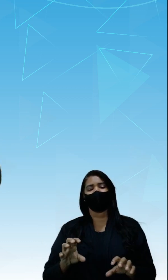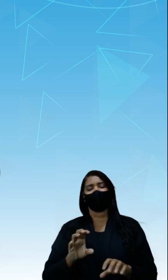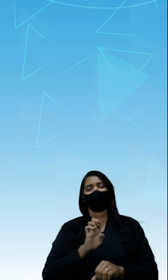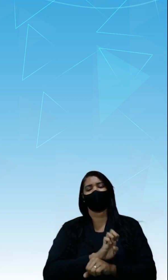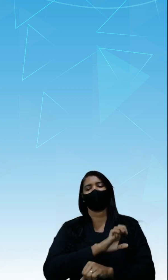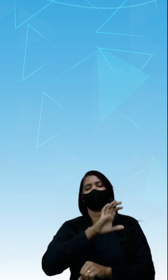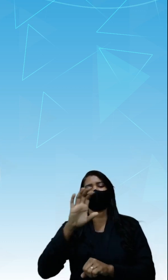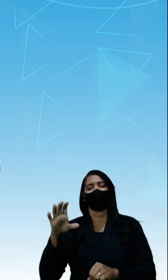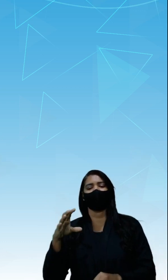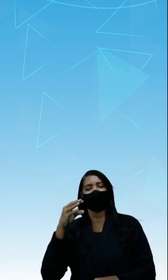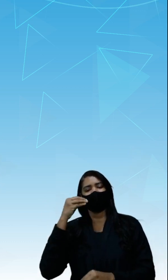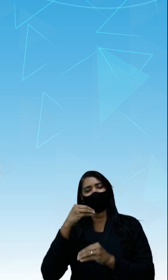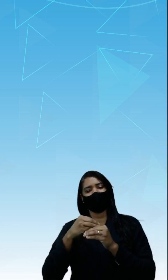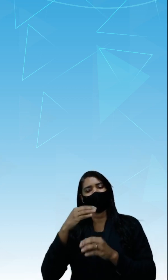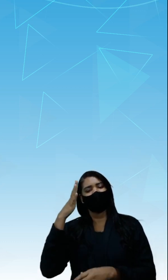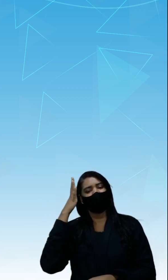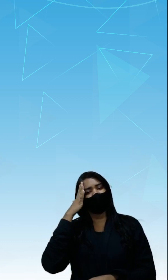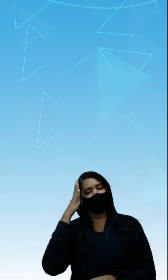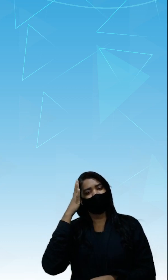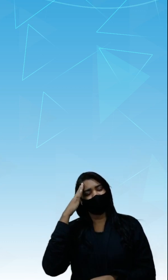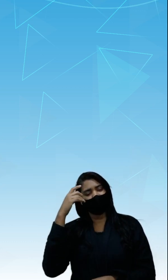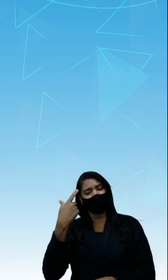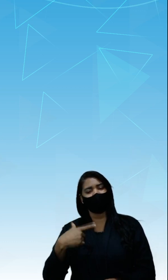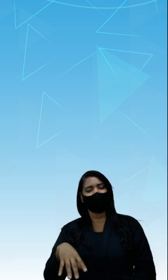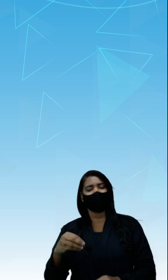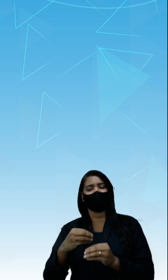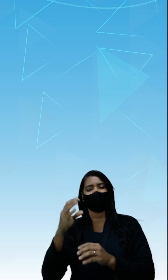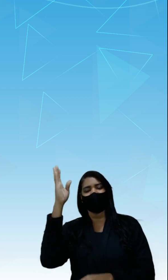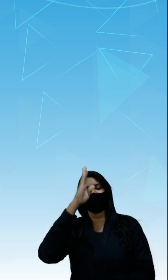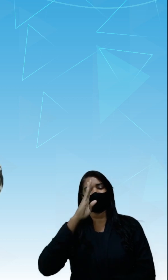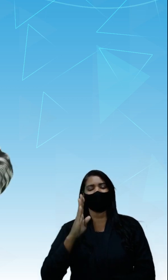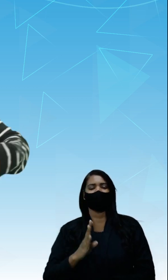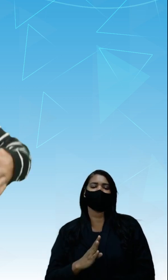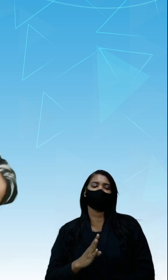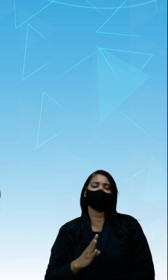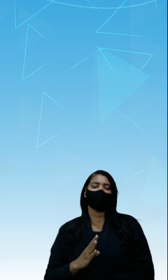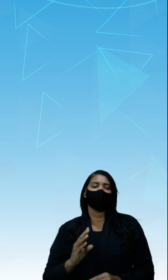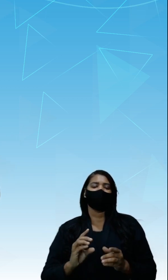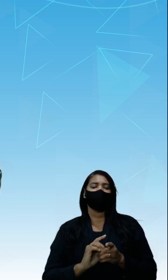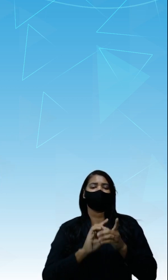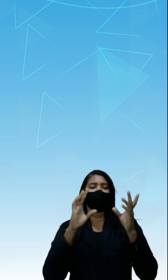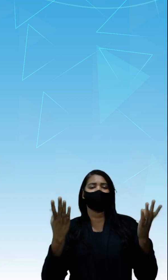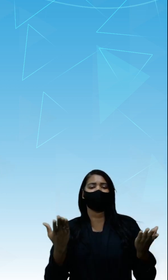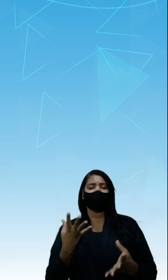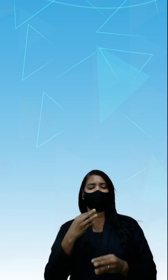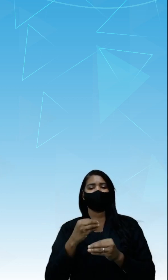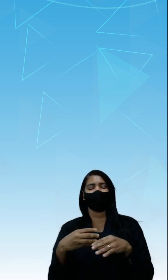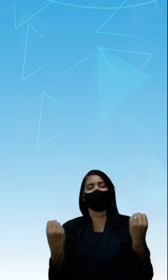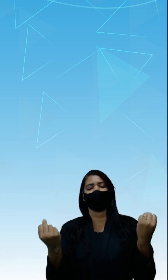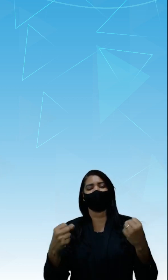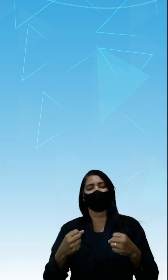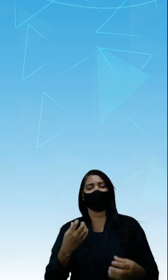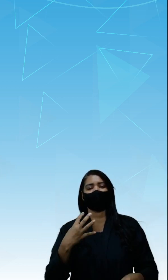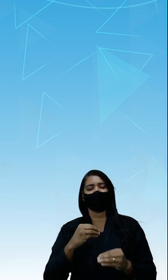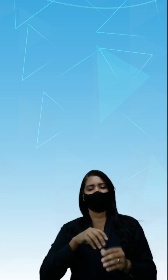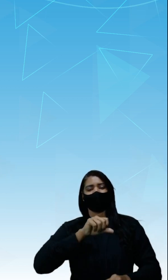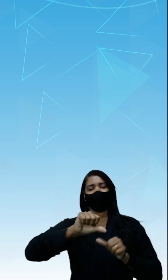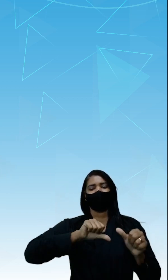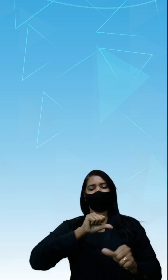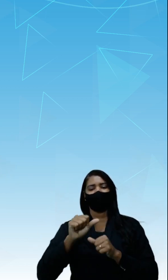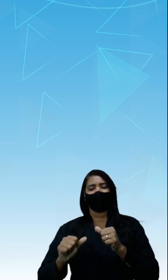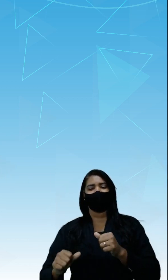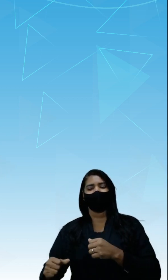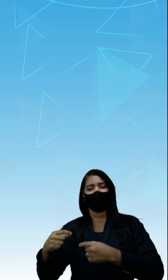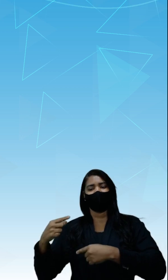visando compreender o atual perfil demográfico brasileiro e qual é a nossa necessidade de mudança nas